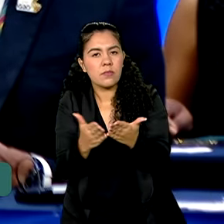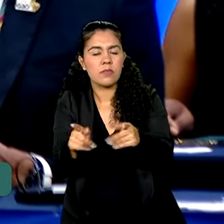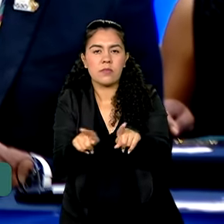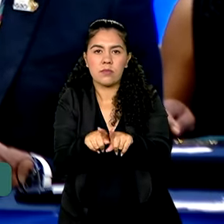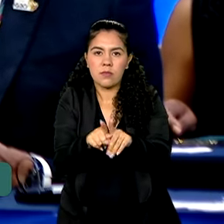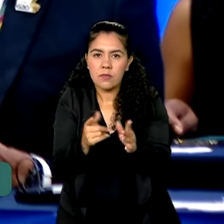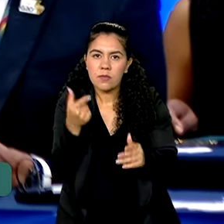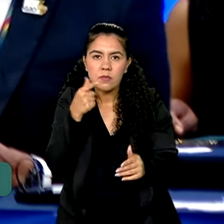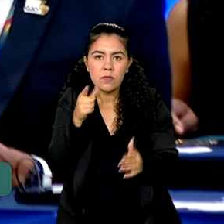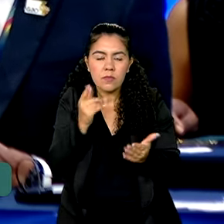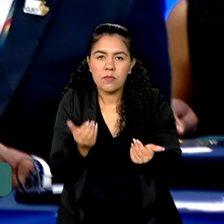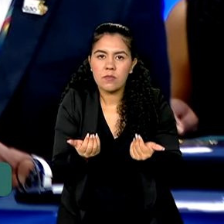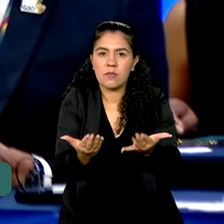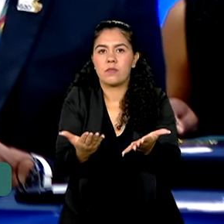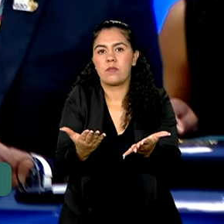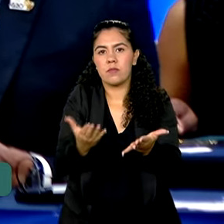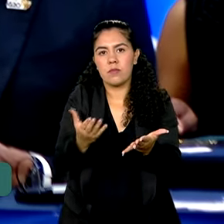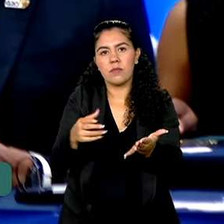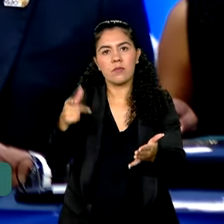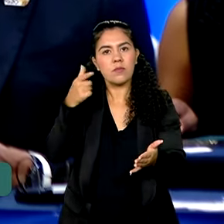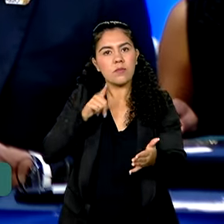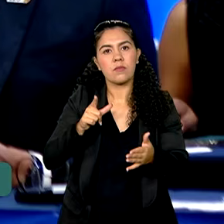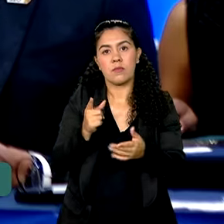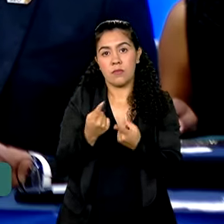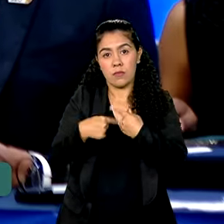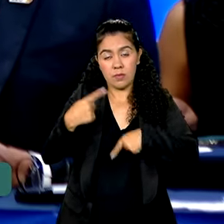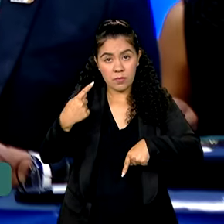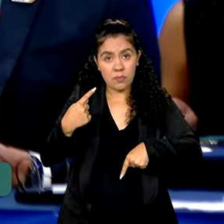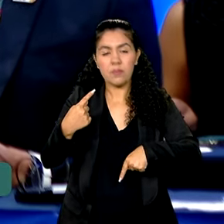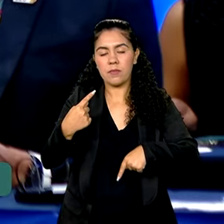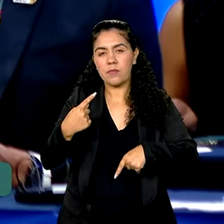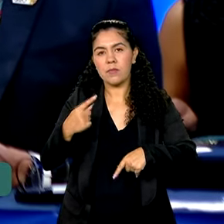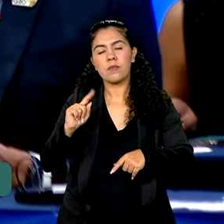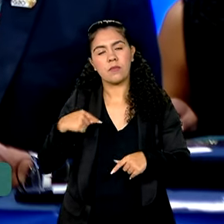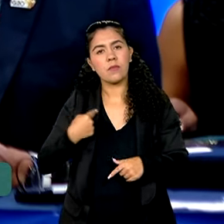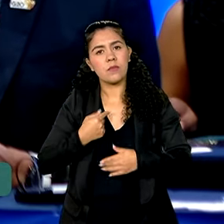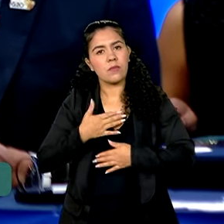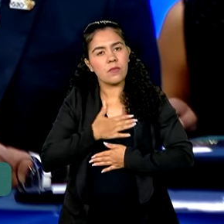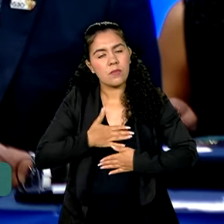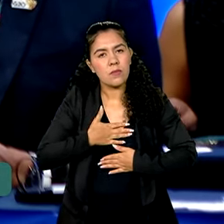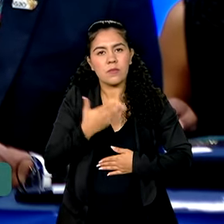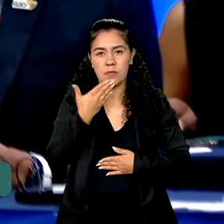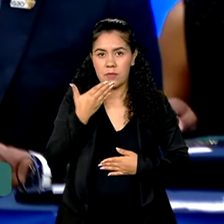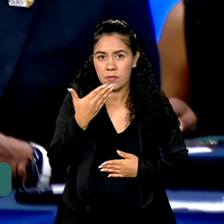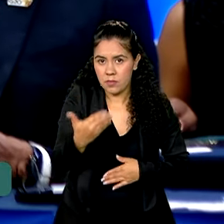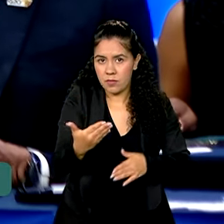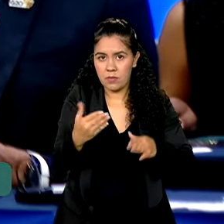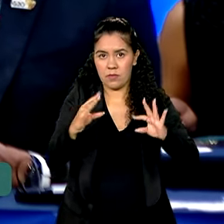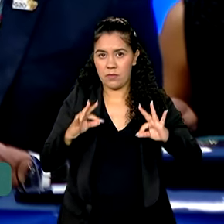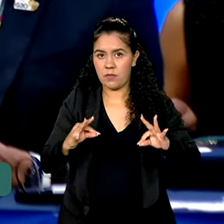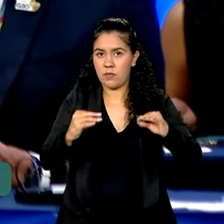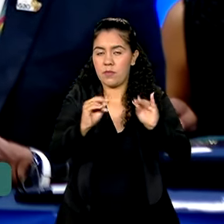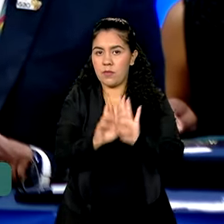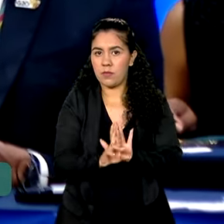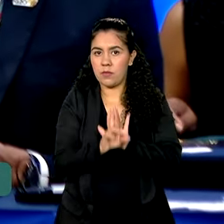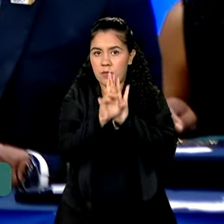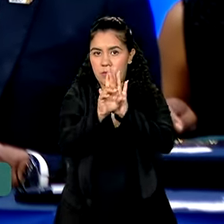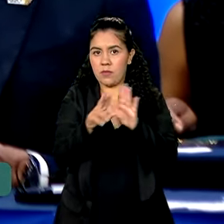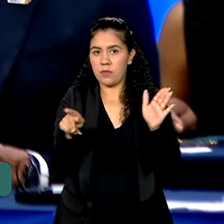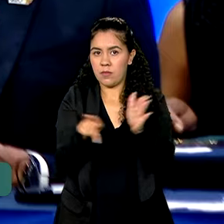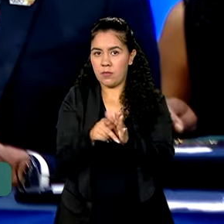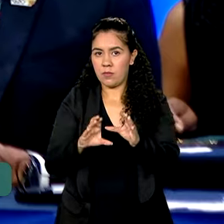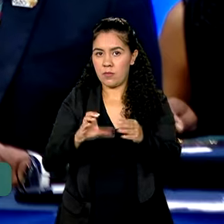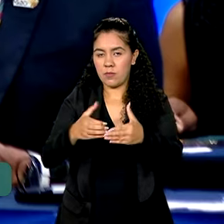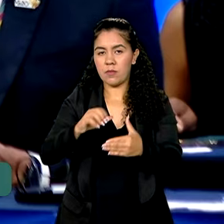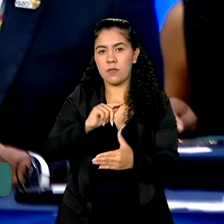de enfrentar e superar a adversidade. Gostaria de apelar a todos os Estados-membros do G20